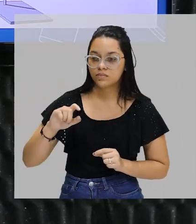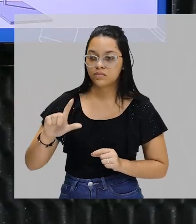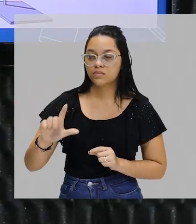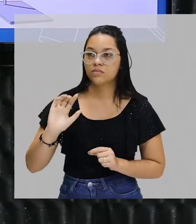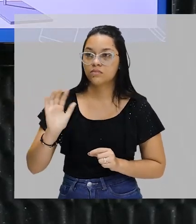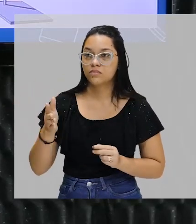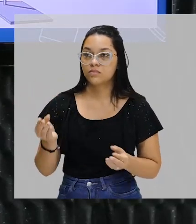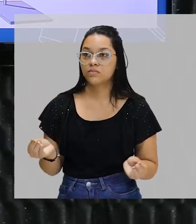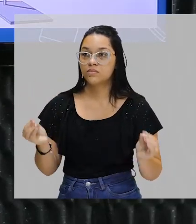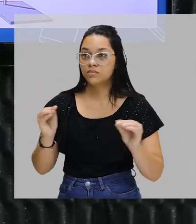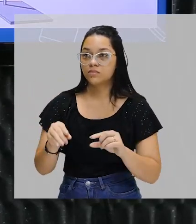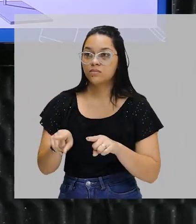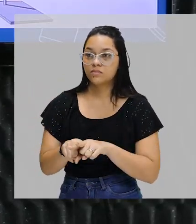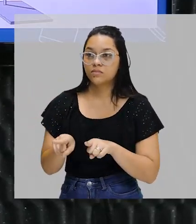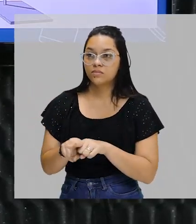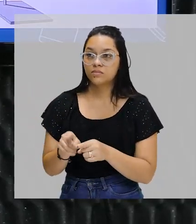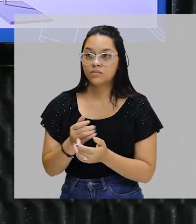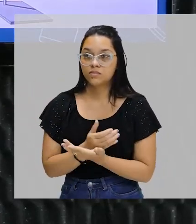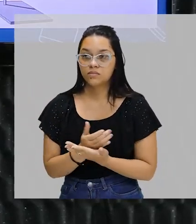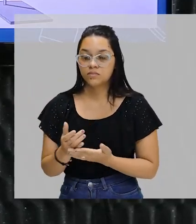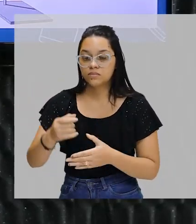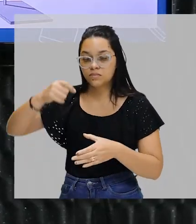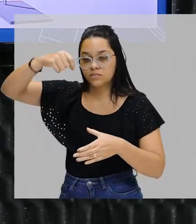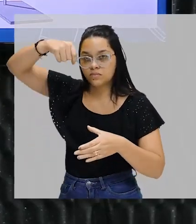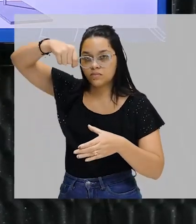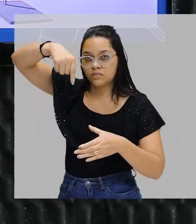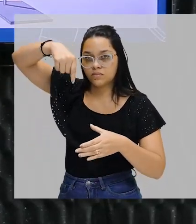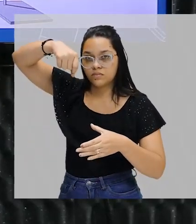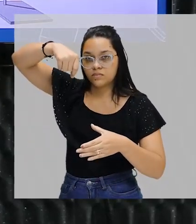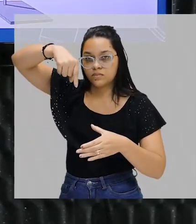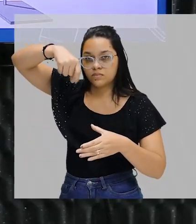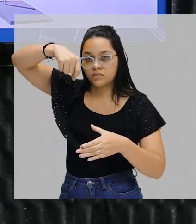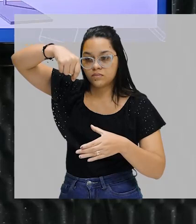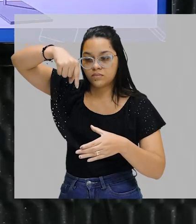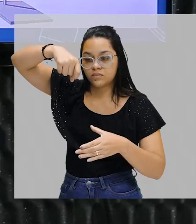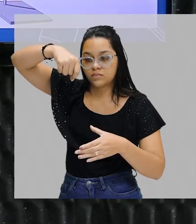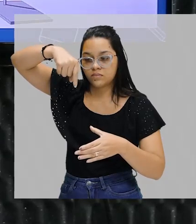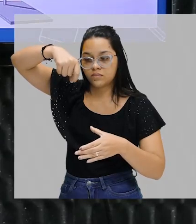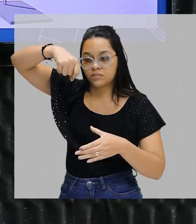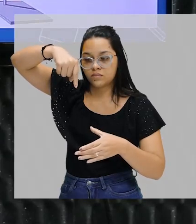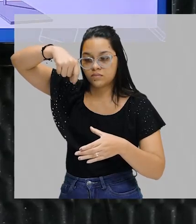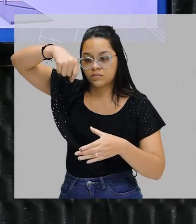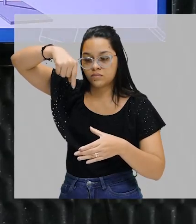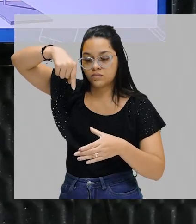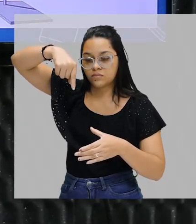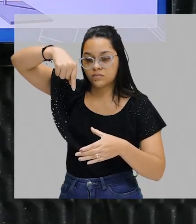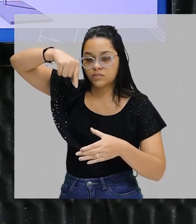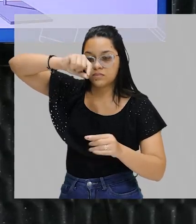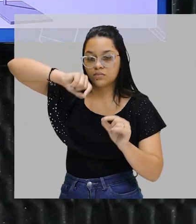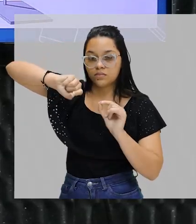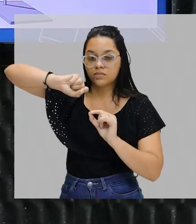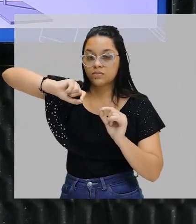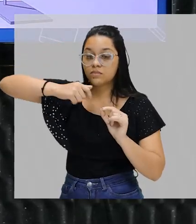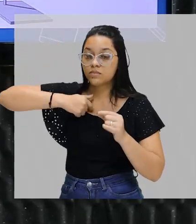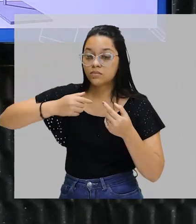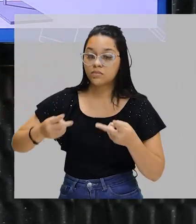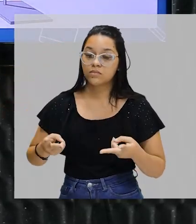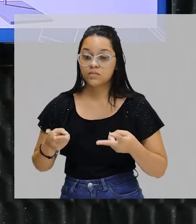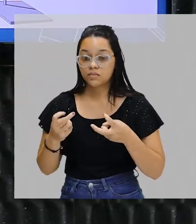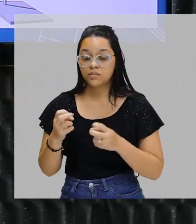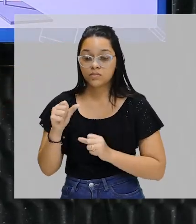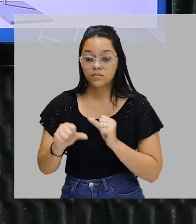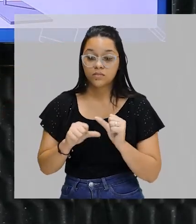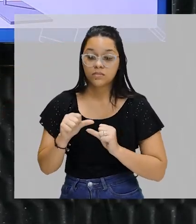aqui a torneira, vai começar o gotejamento, certo? No ponto de viragem, então eu percebi que mudou